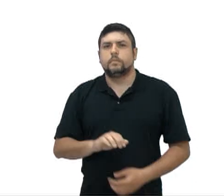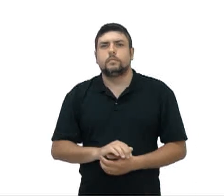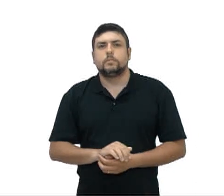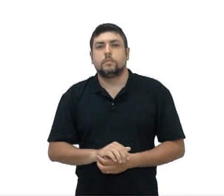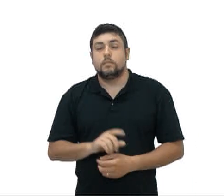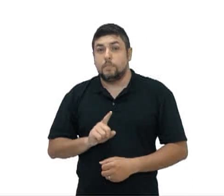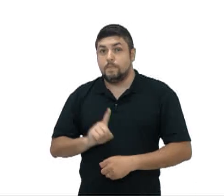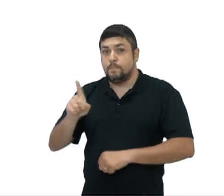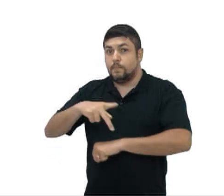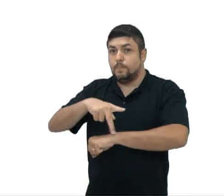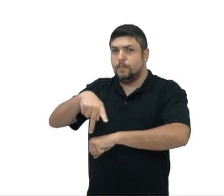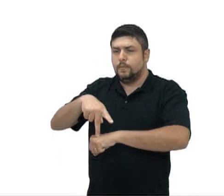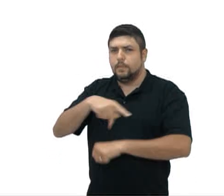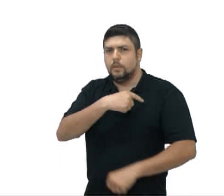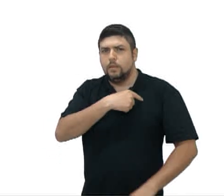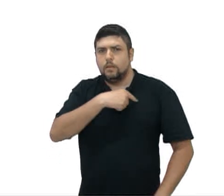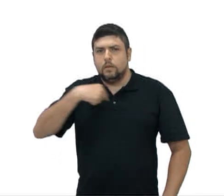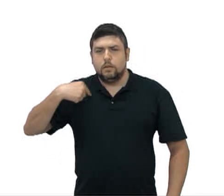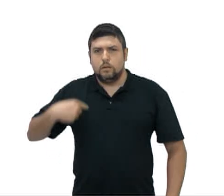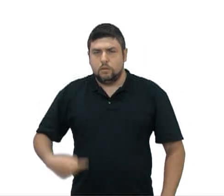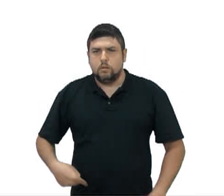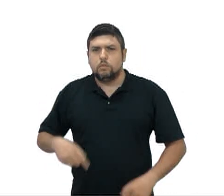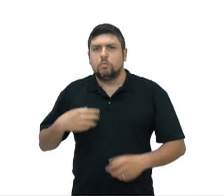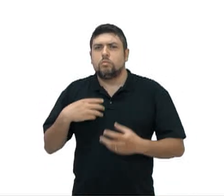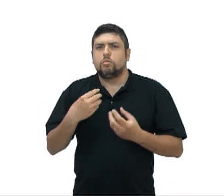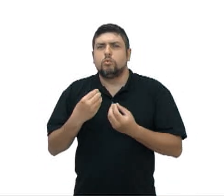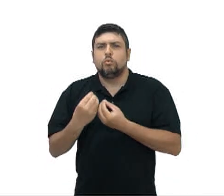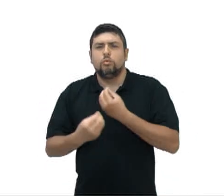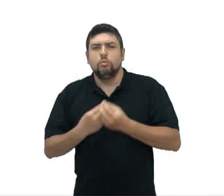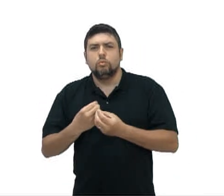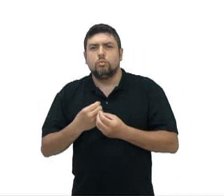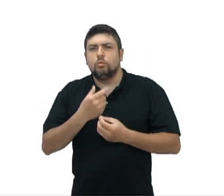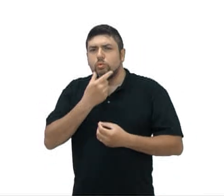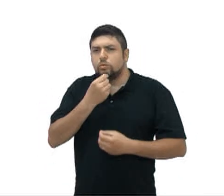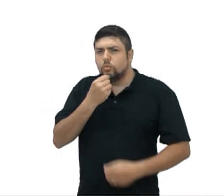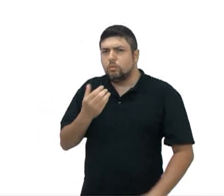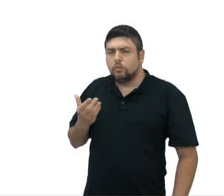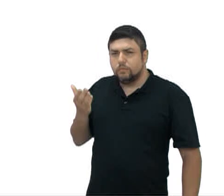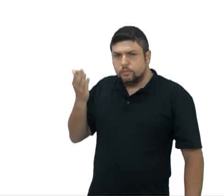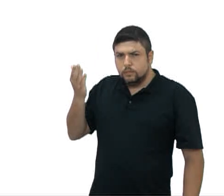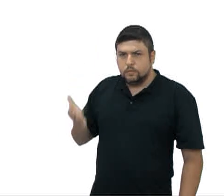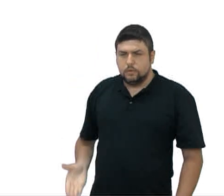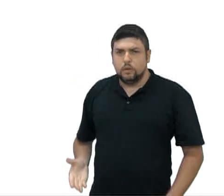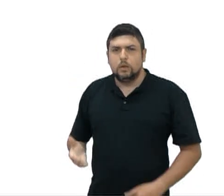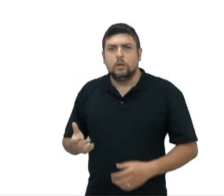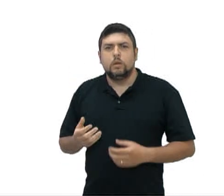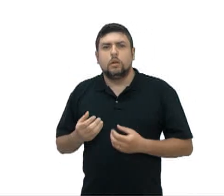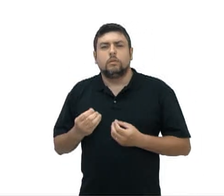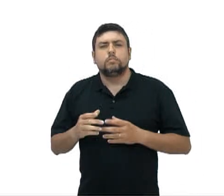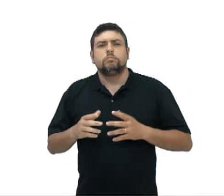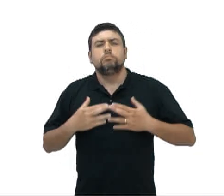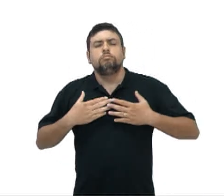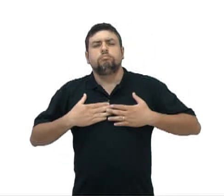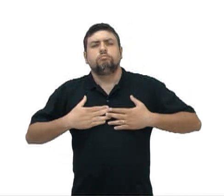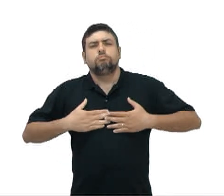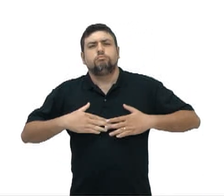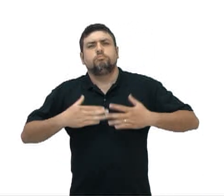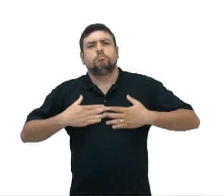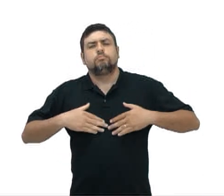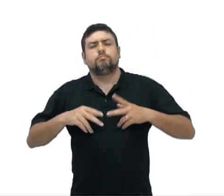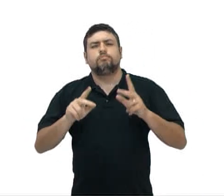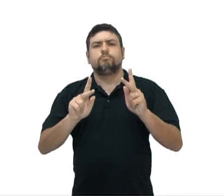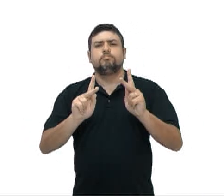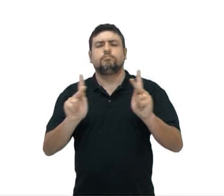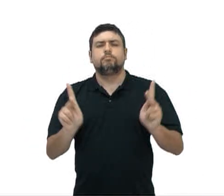China, mas ele era um pacifista e mestre da luz. Ele trabalhava com engenhosas estratégias